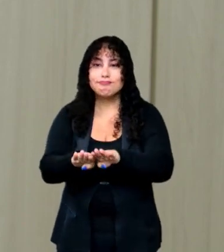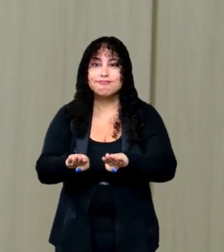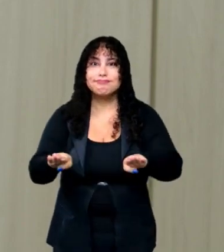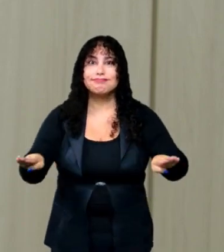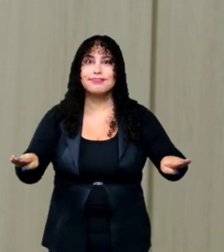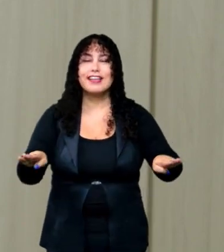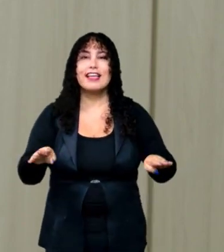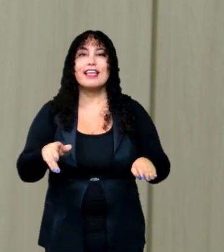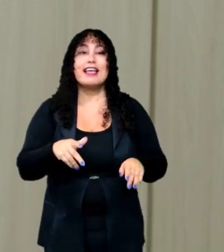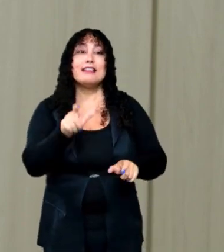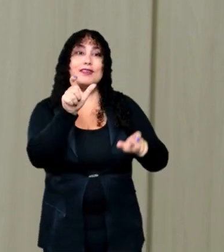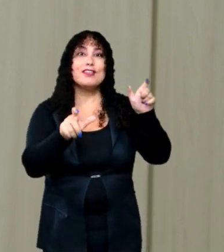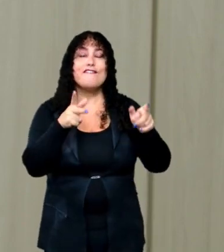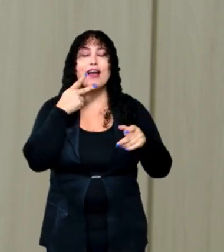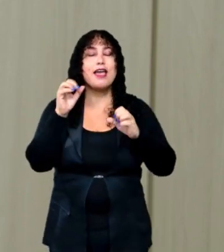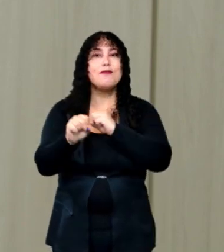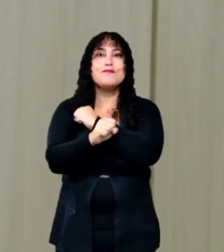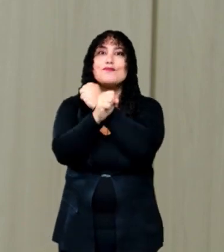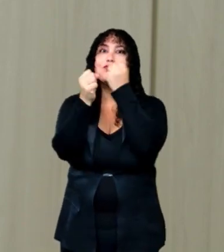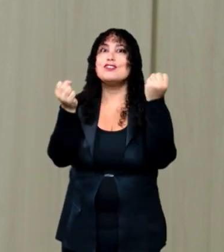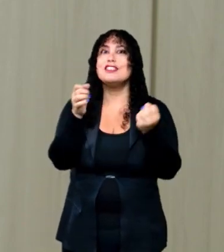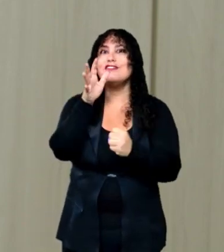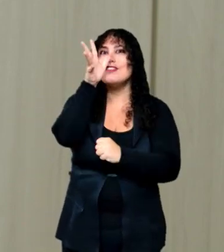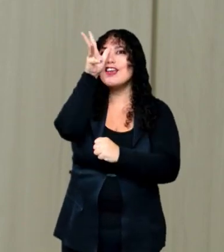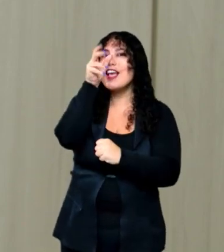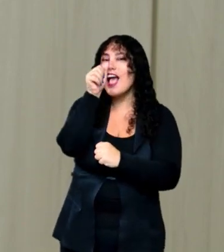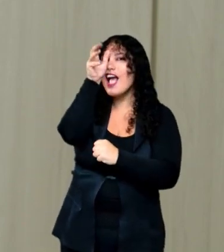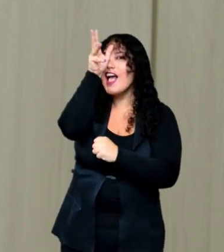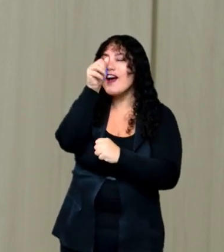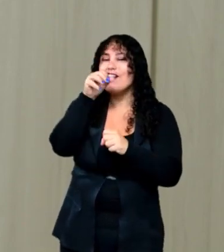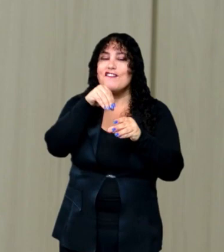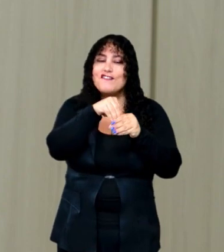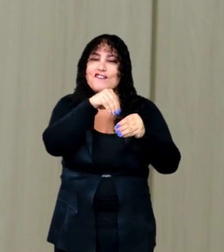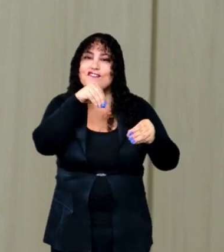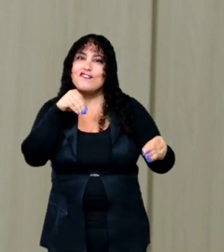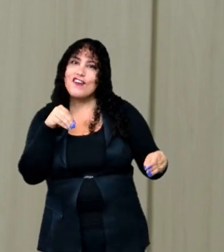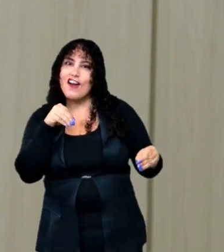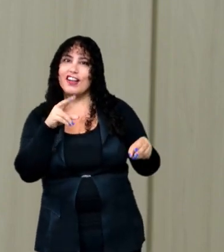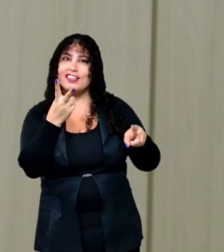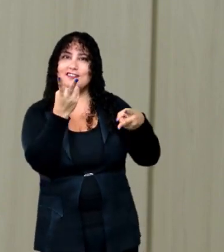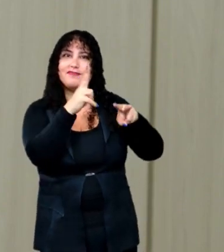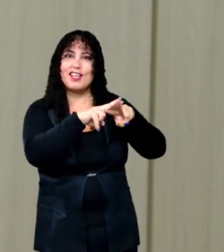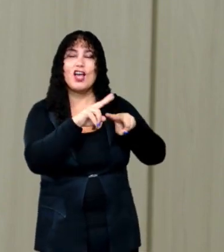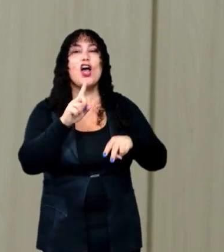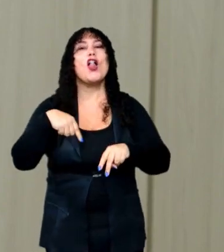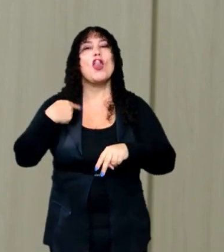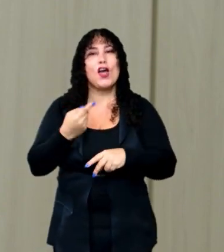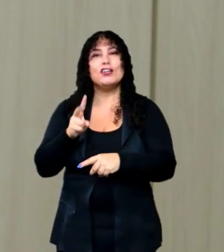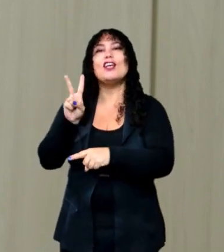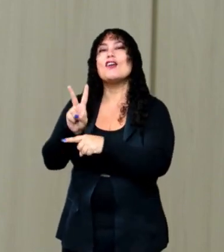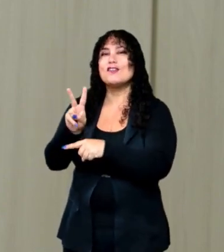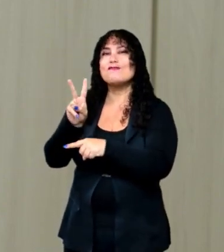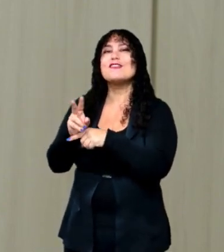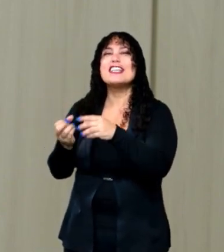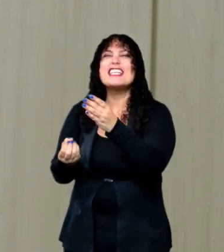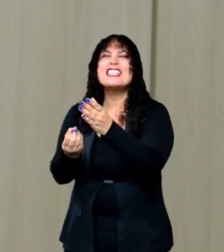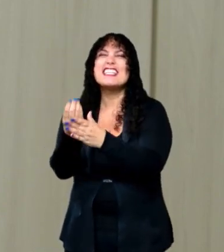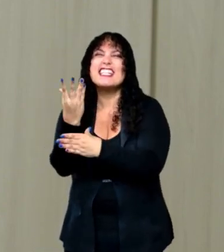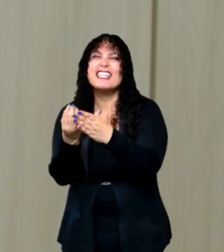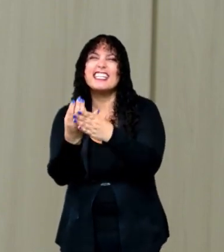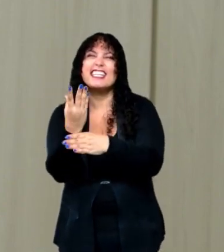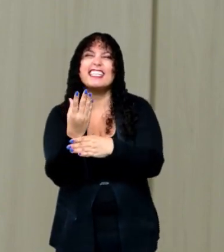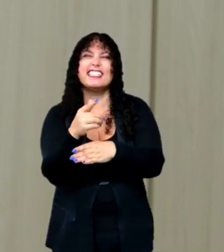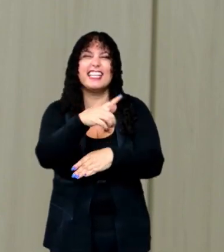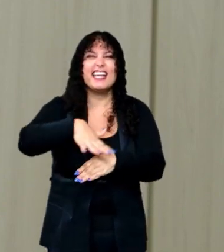mundo fala que é impossível criar codorna, né, fora de gaiolas. Nossas codornas são criadas e são muito bem criadas. Elas